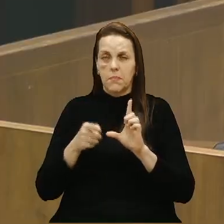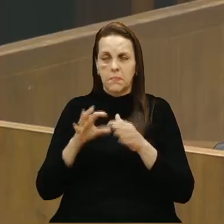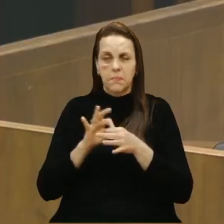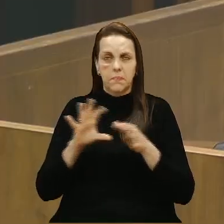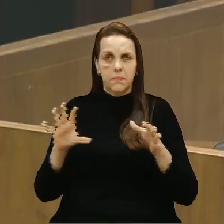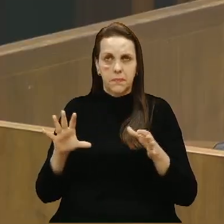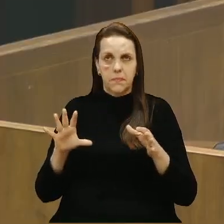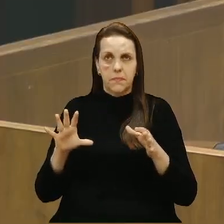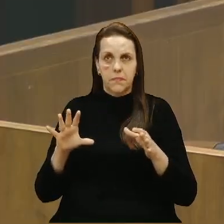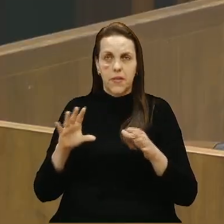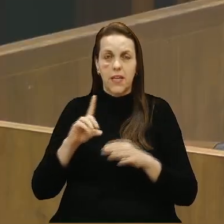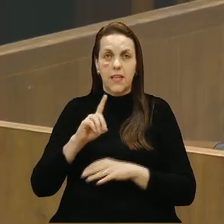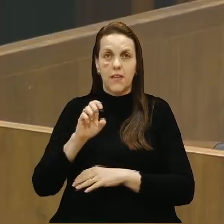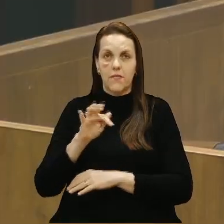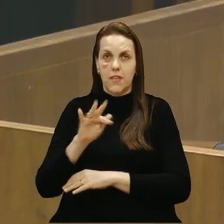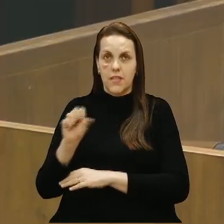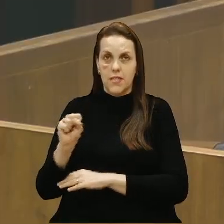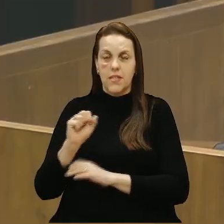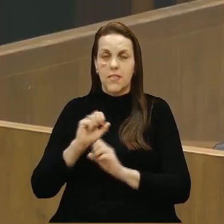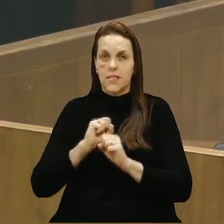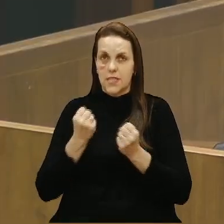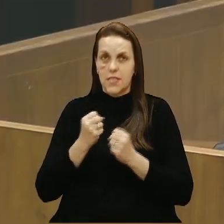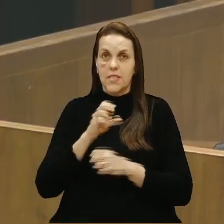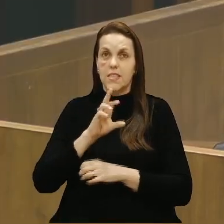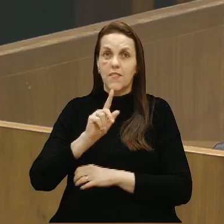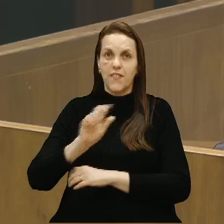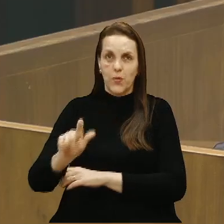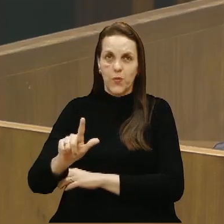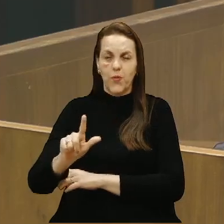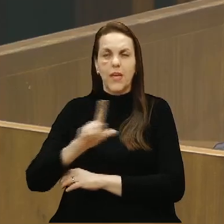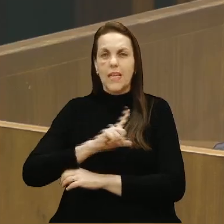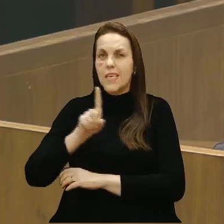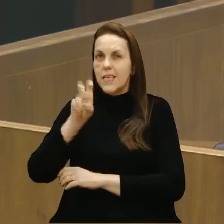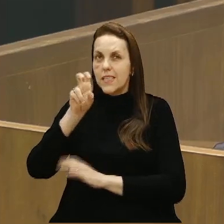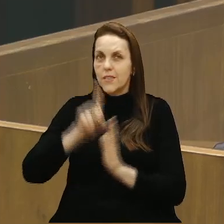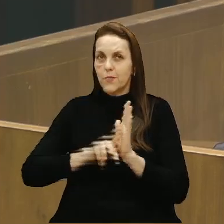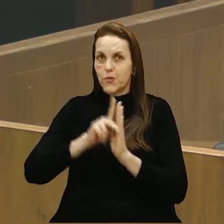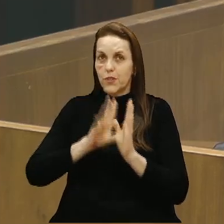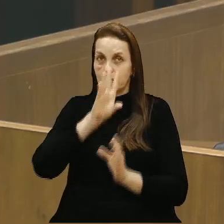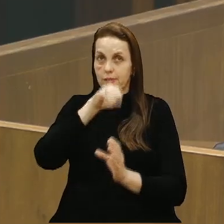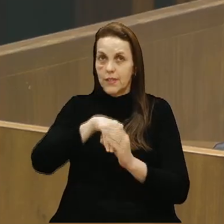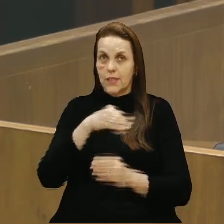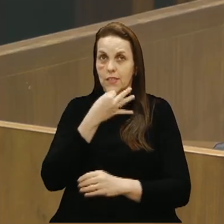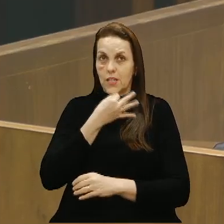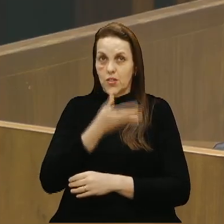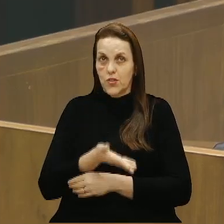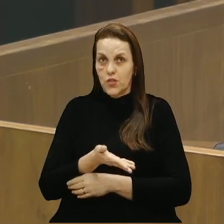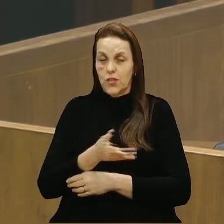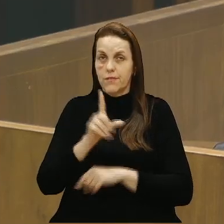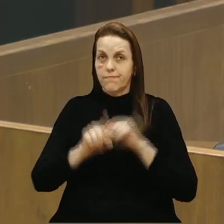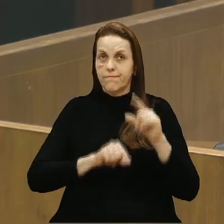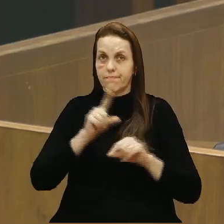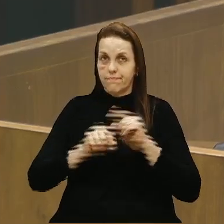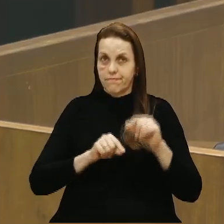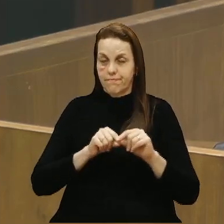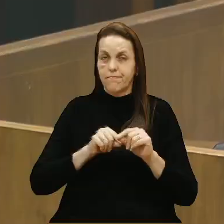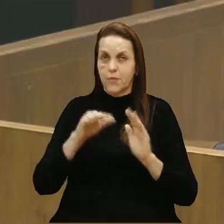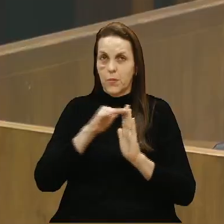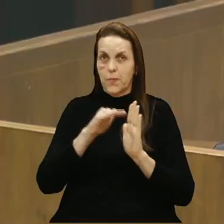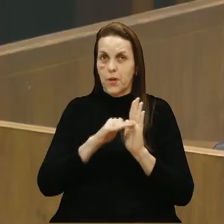pela Defesa Civil. São pelo menos 15 projetos dentro do município que foram selecionados pelo